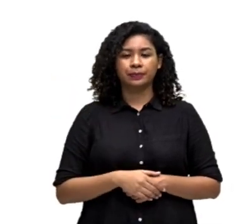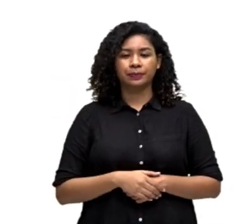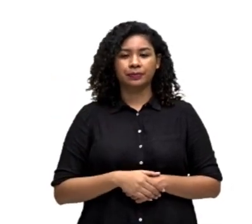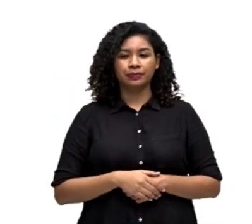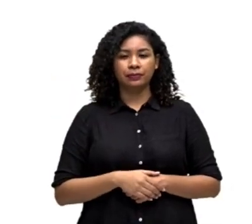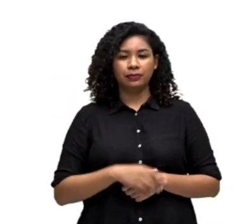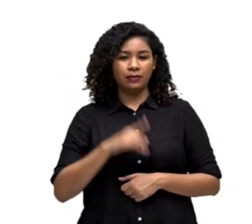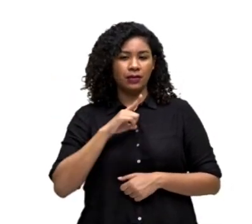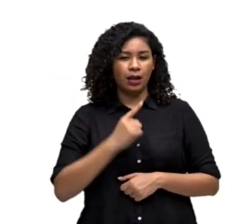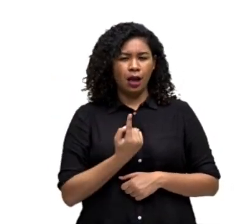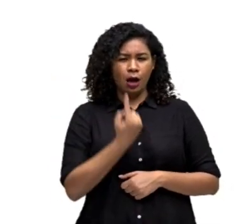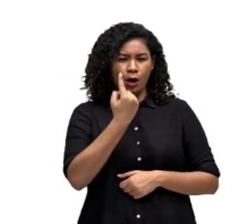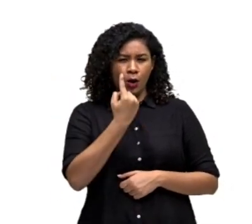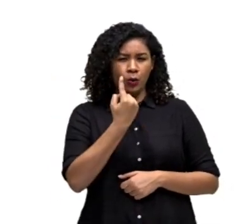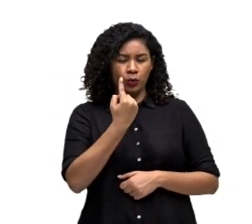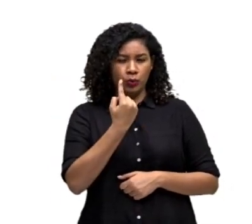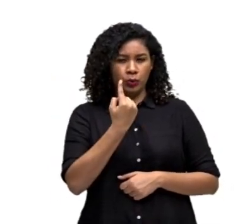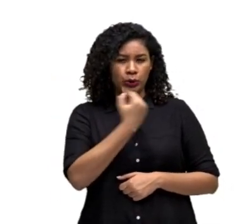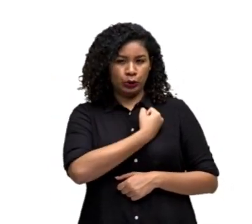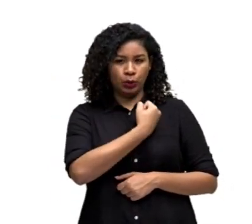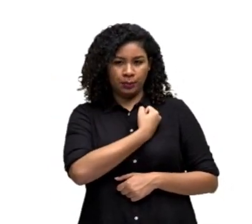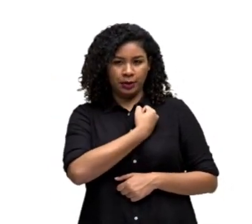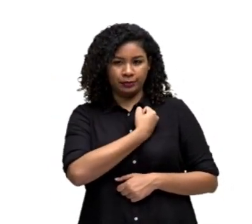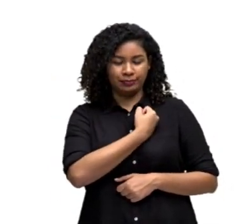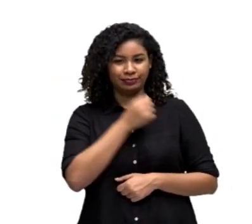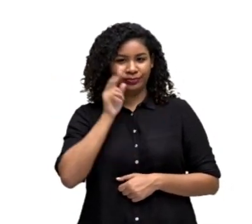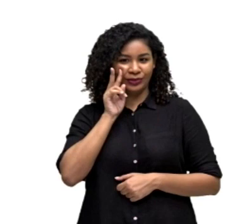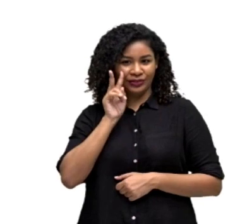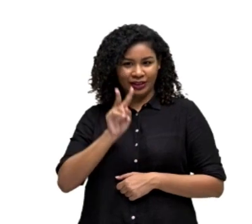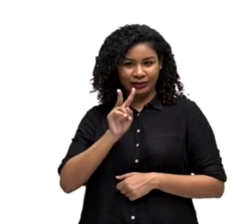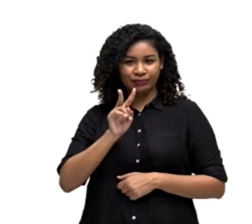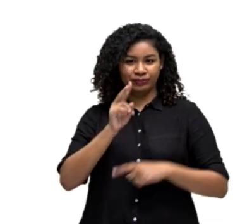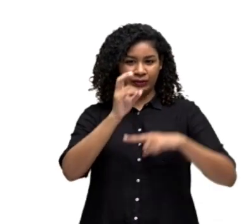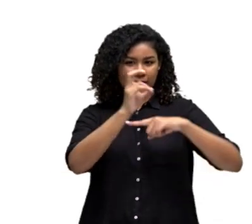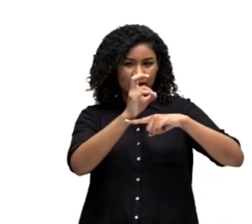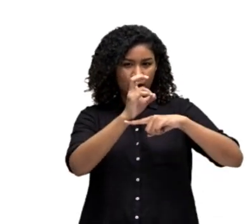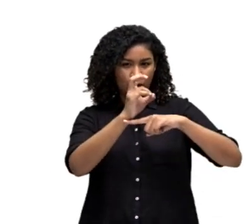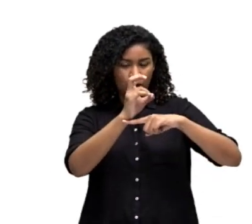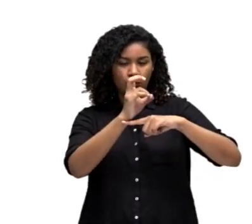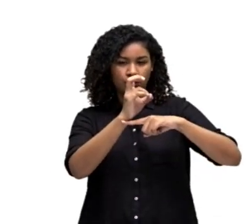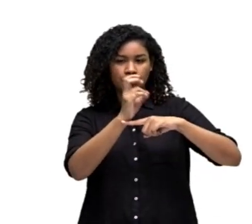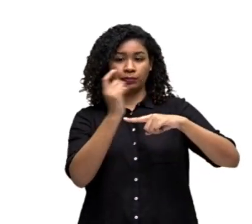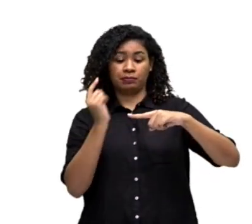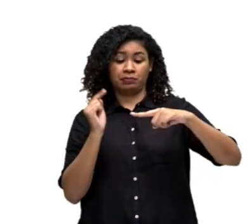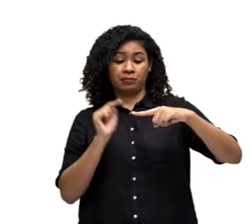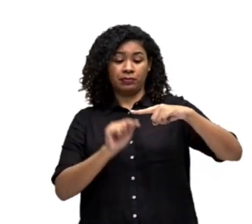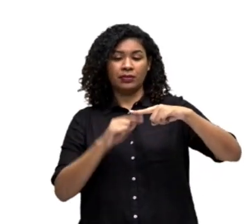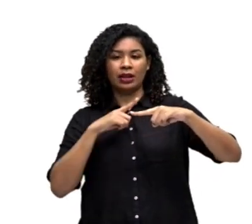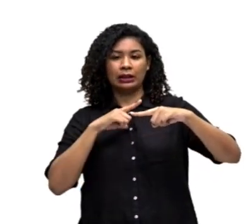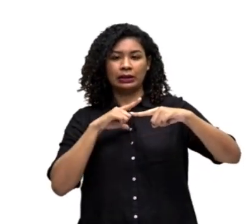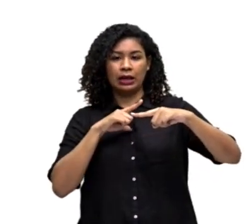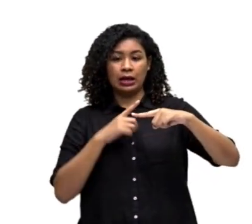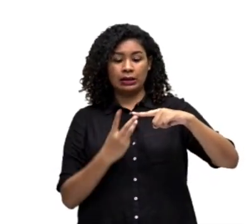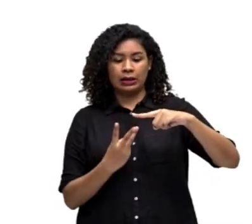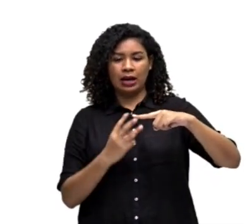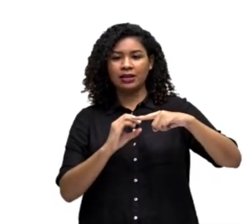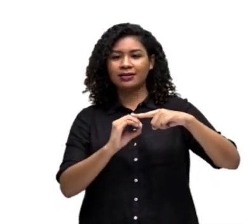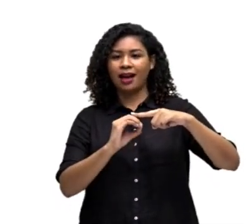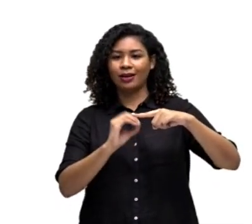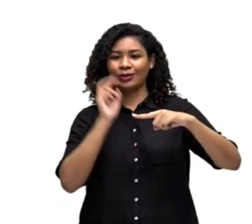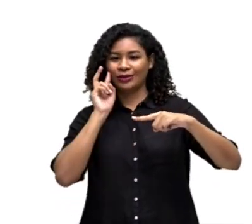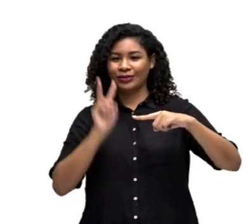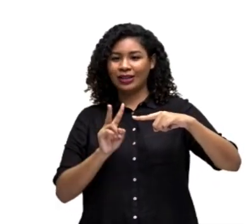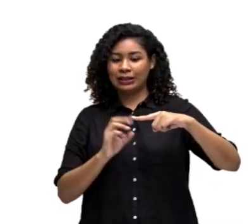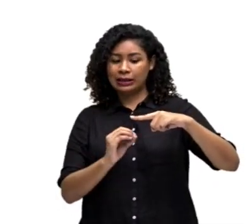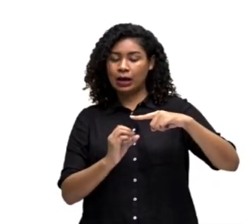possuir apenas um algarismo e nós temos esse número obrigatoriamente com 3 casas decimais,